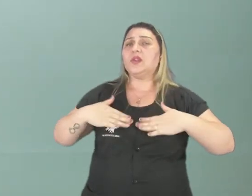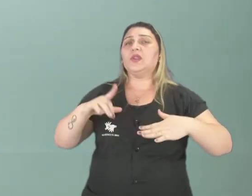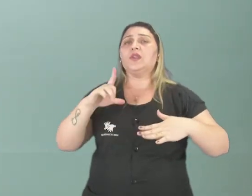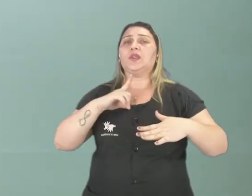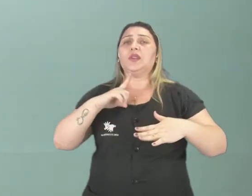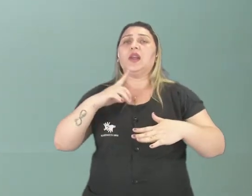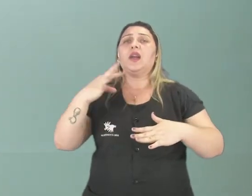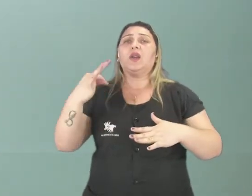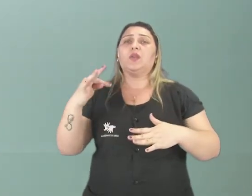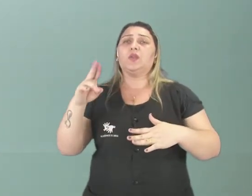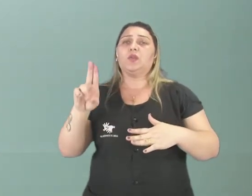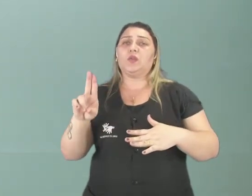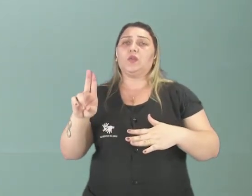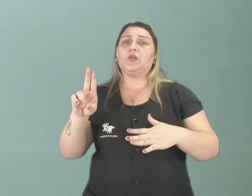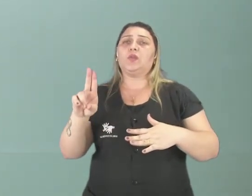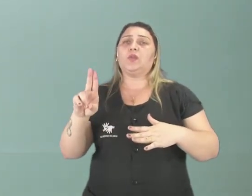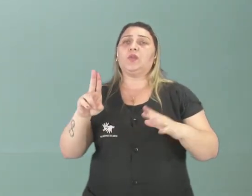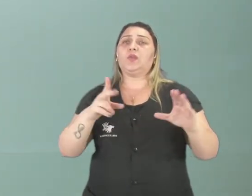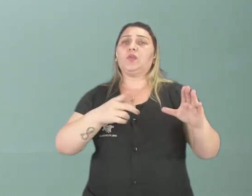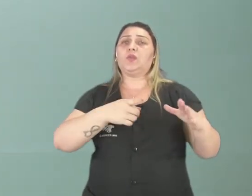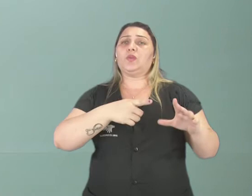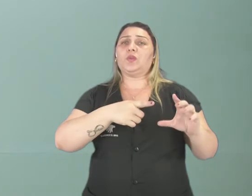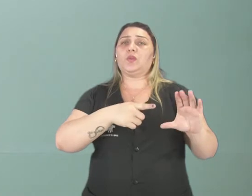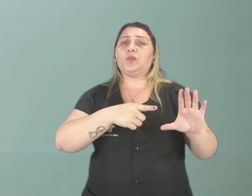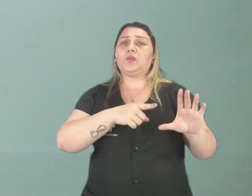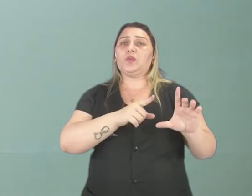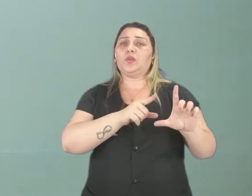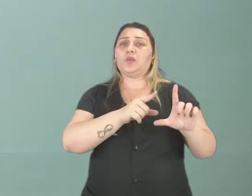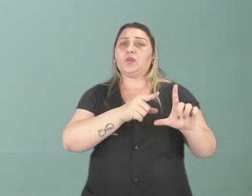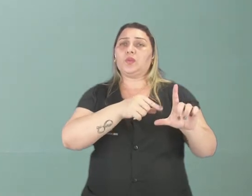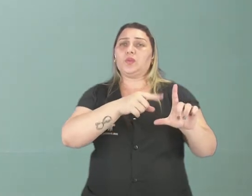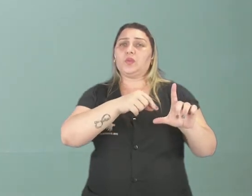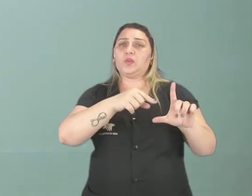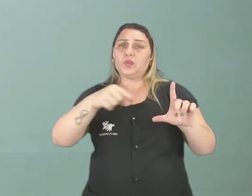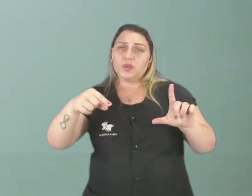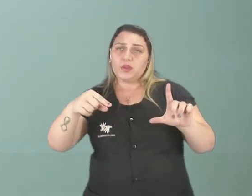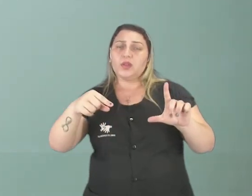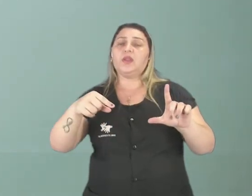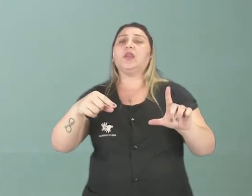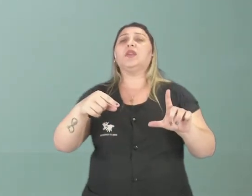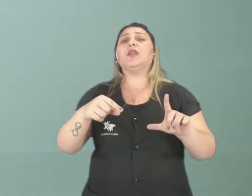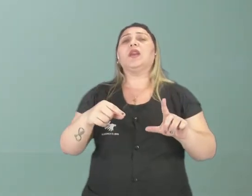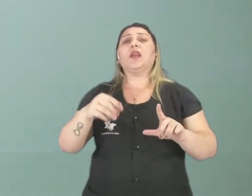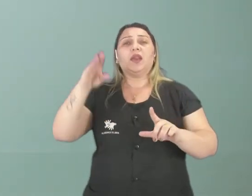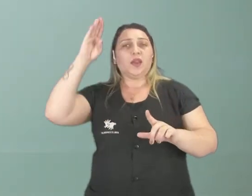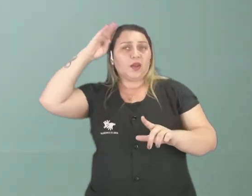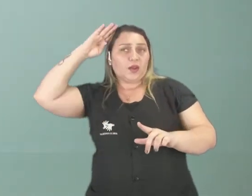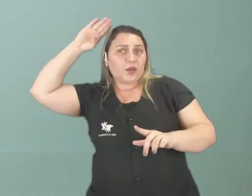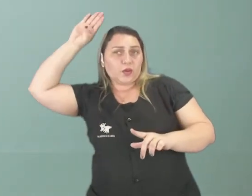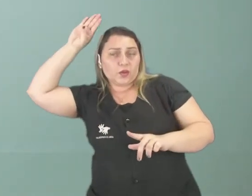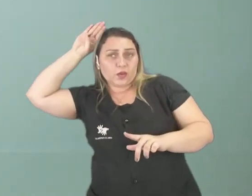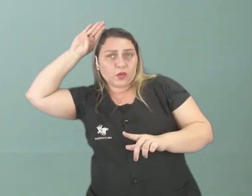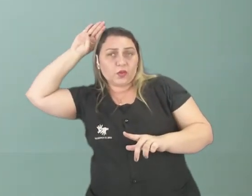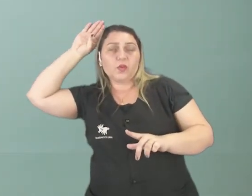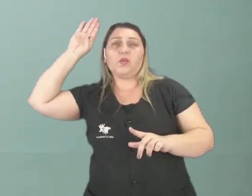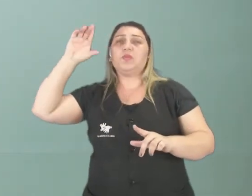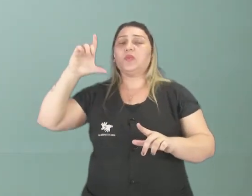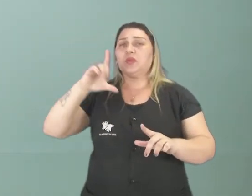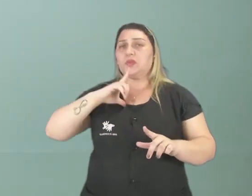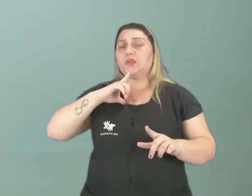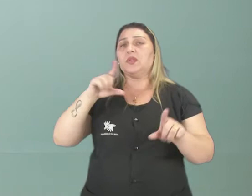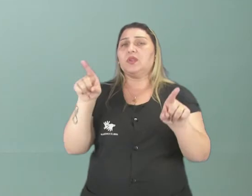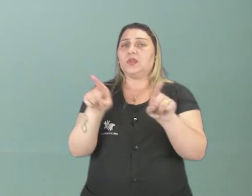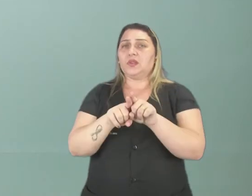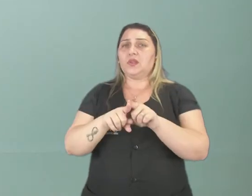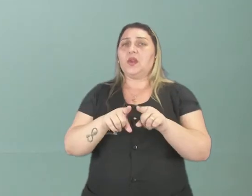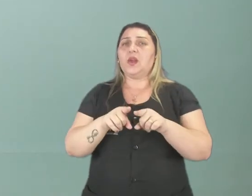Turquia aí, apontados para a União Soviética, né, para aquela região, e aqui em Cuba, a União Soviética tinha mísseis aí